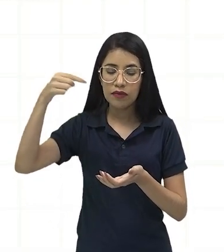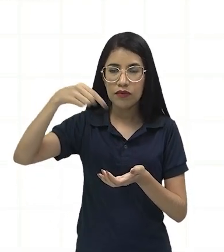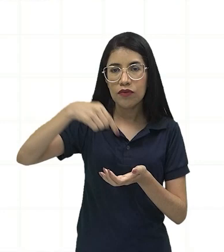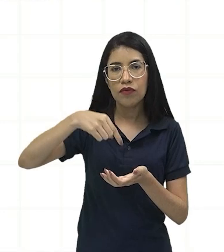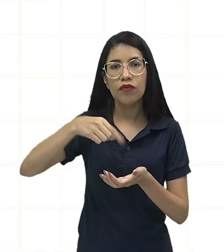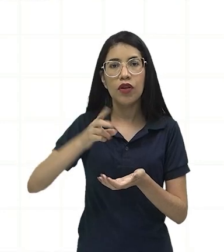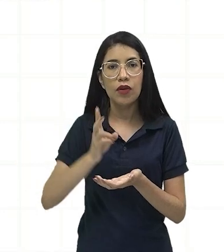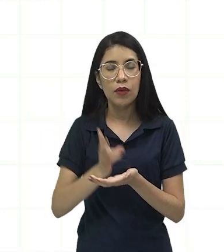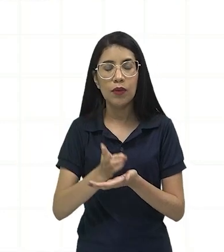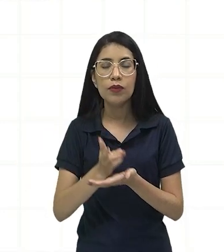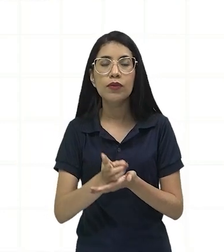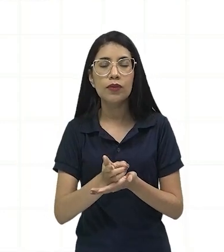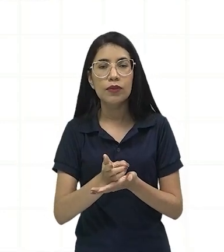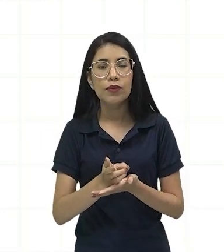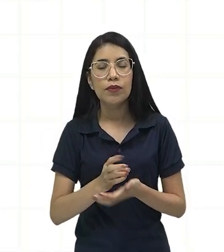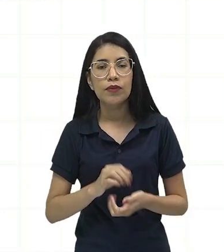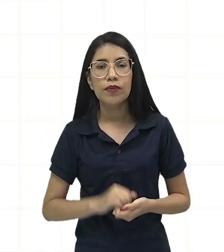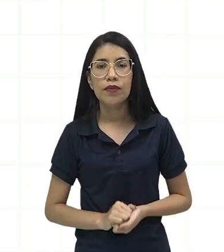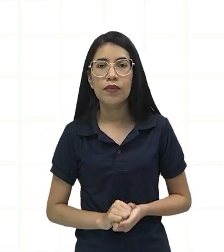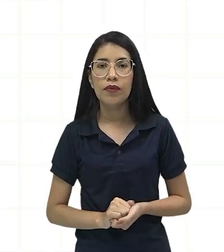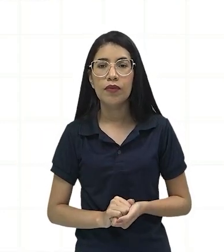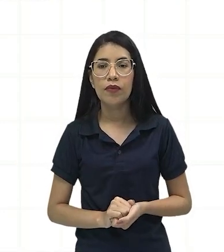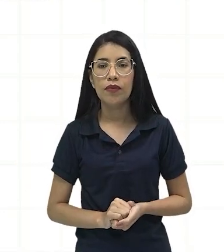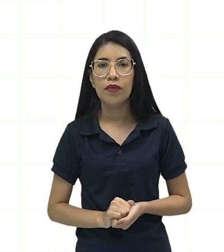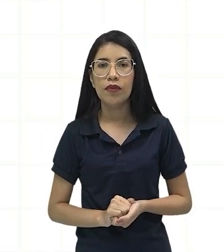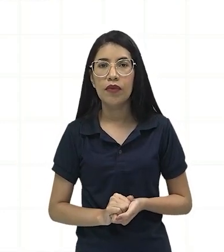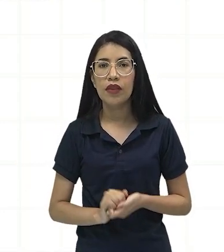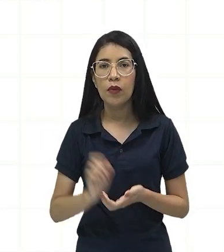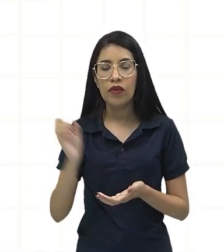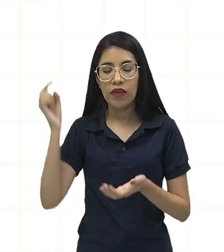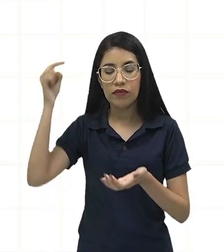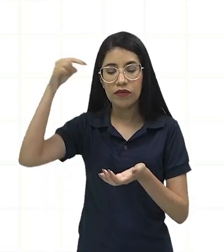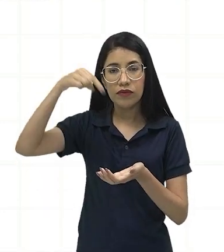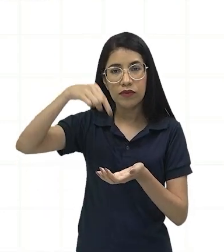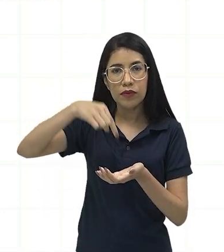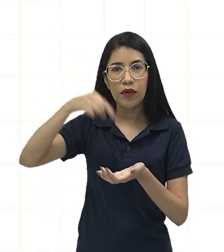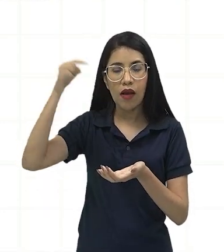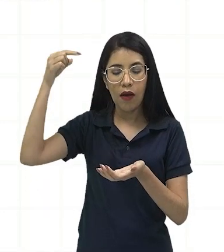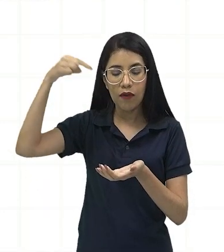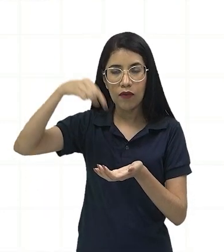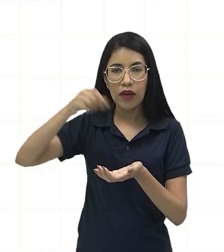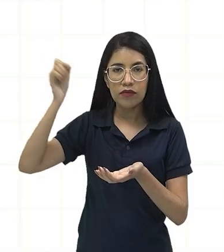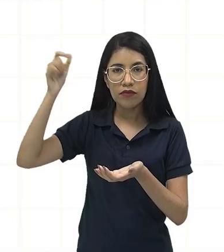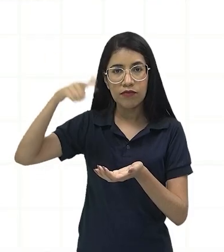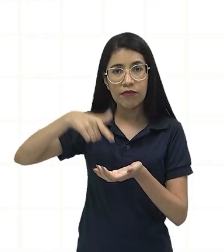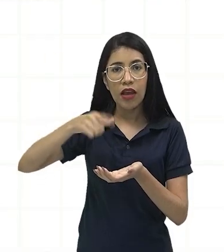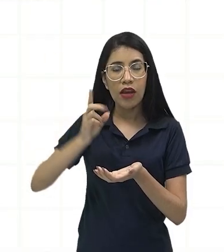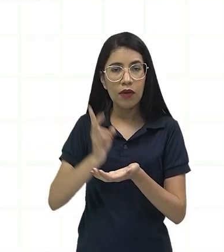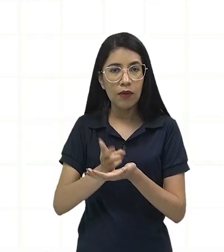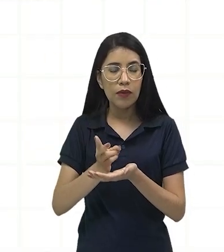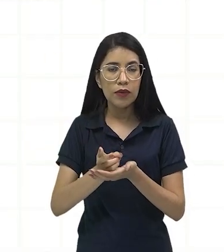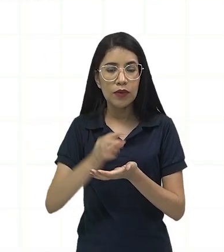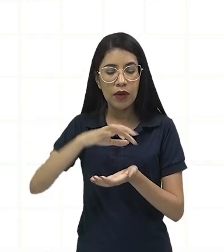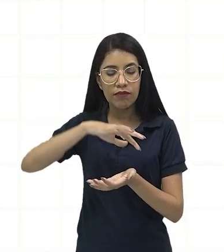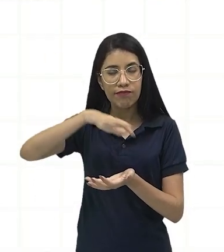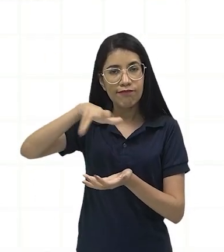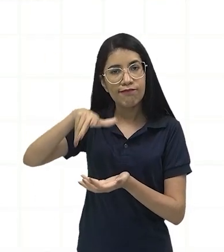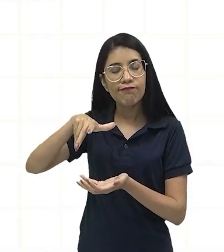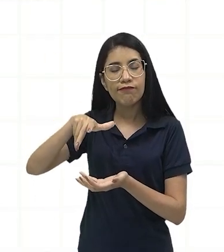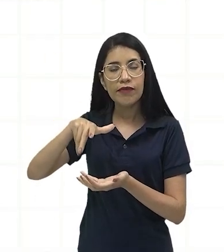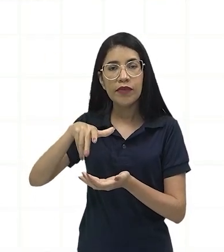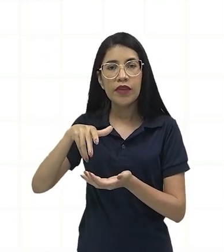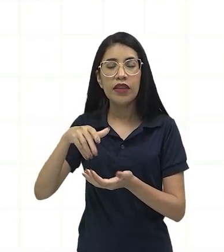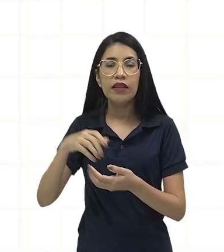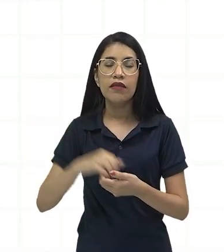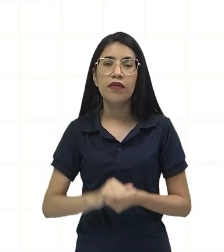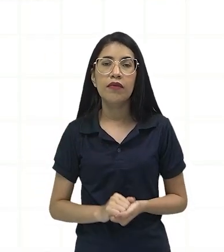ficando o quê? Acabaram ficando todos retidos. eles ficaram retidos aqui. E